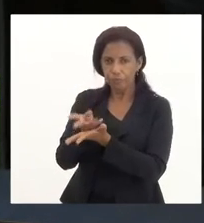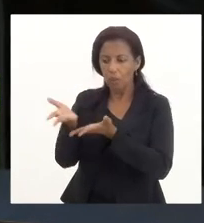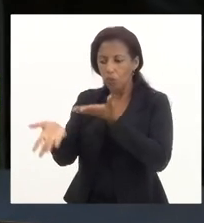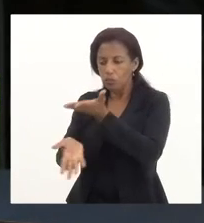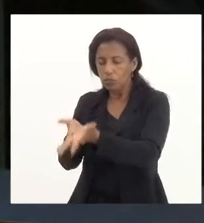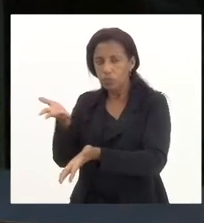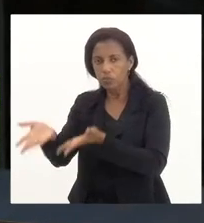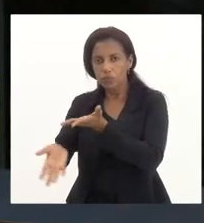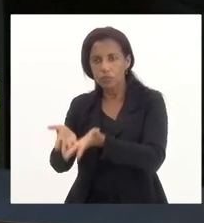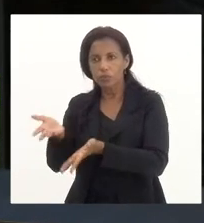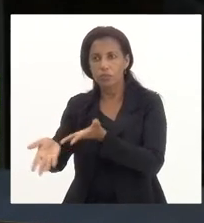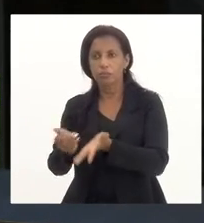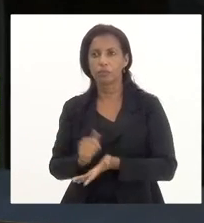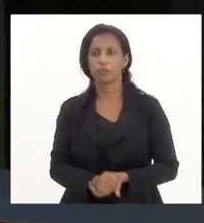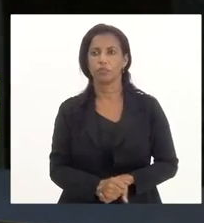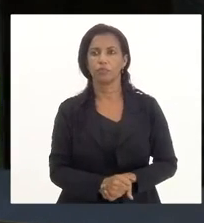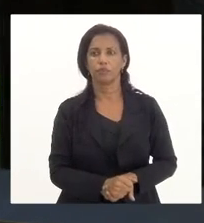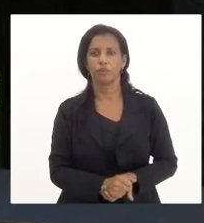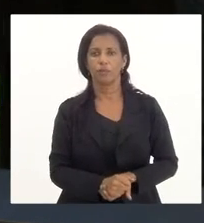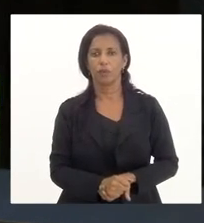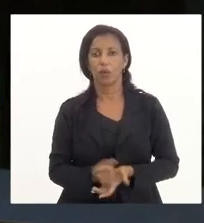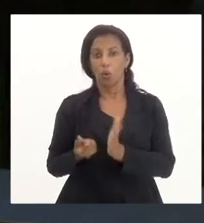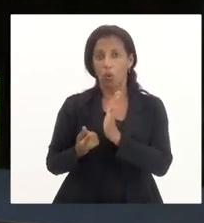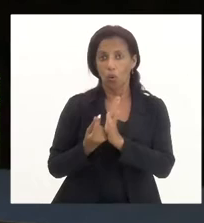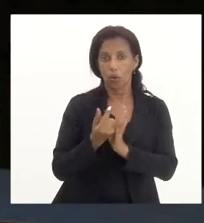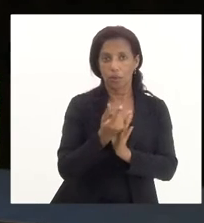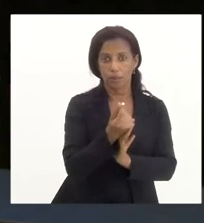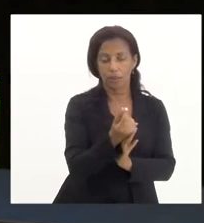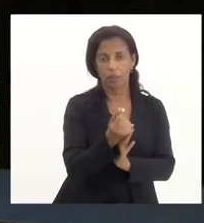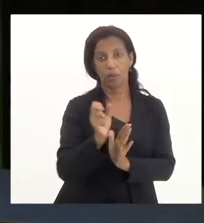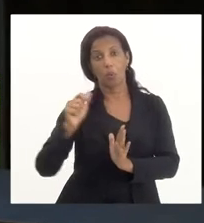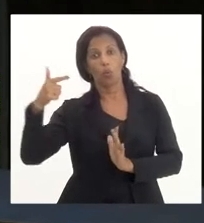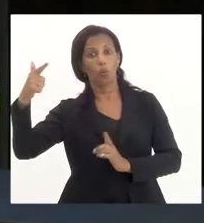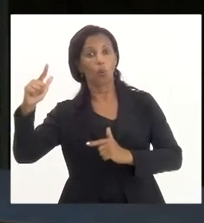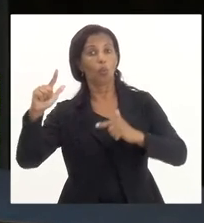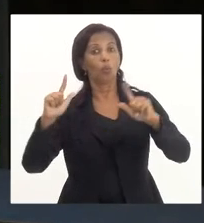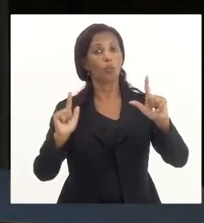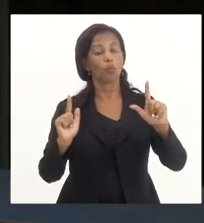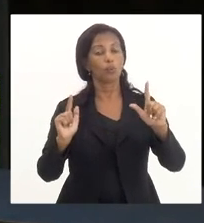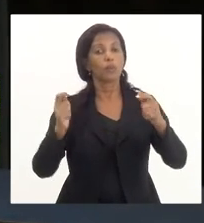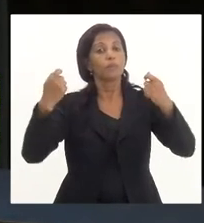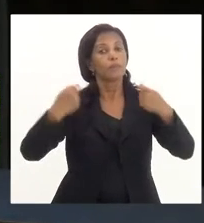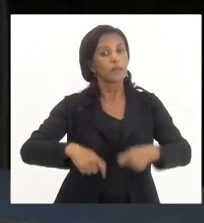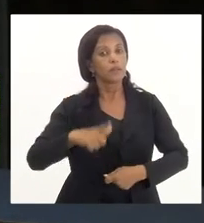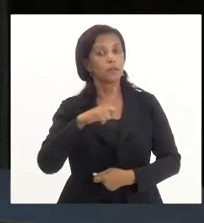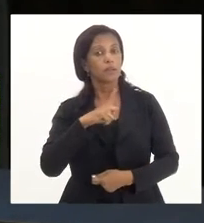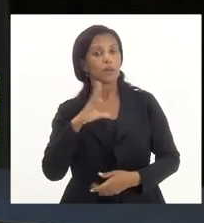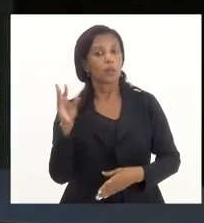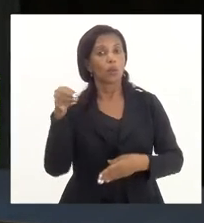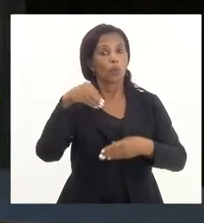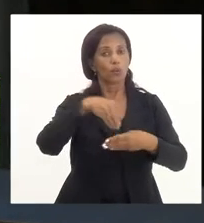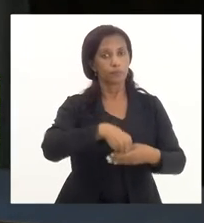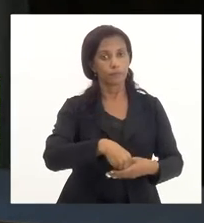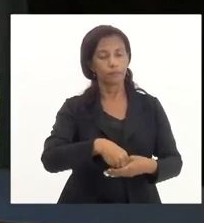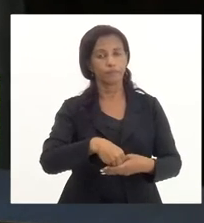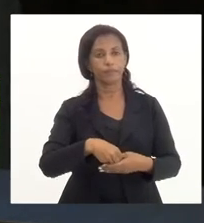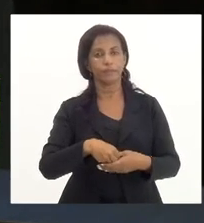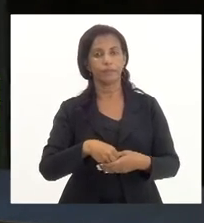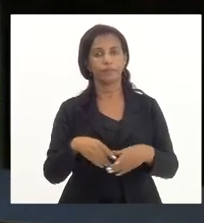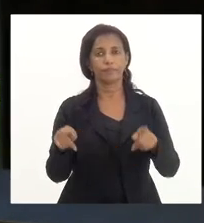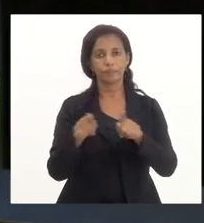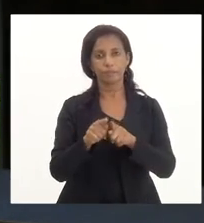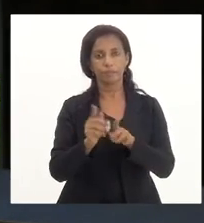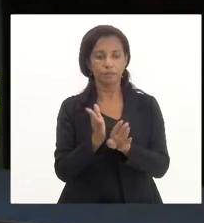sendo atendido orçamentariamente outra precisará ser colocar você